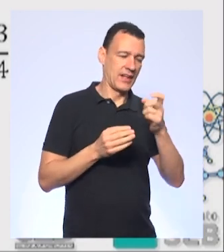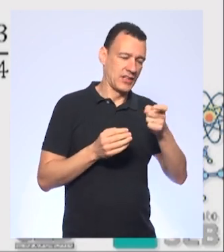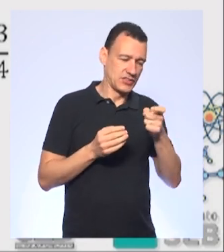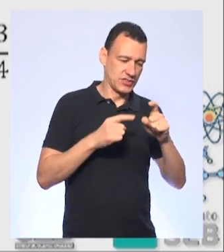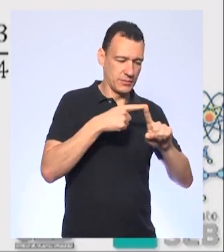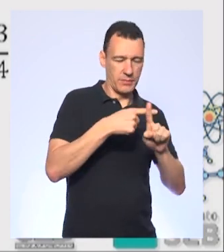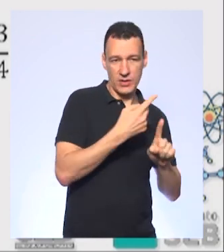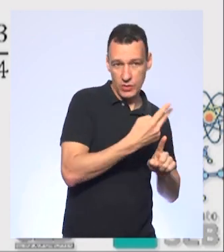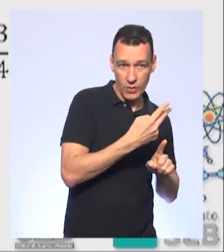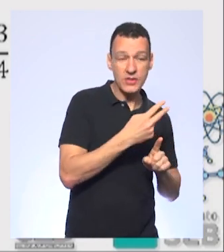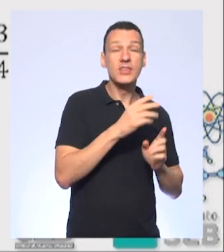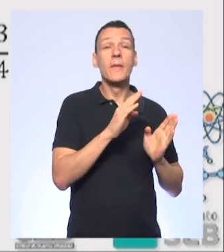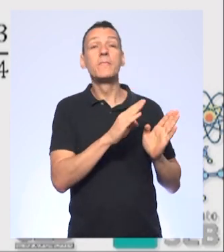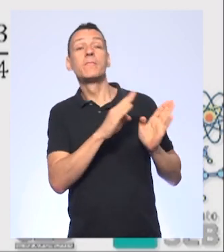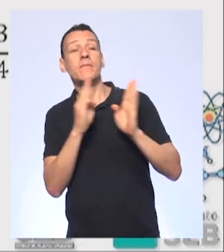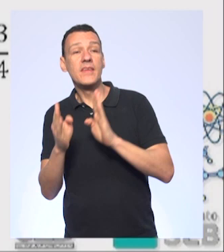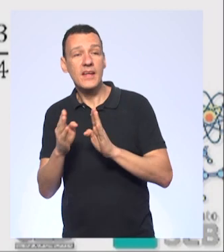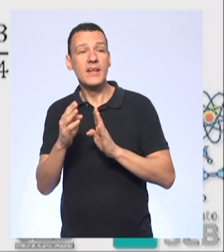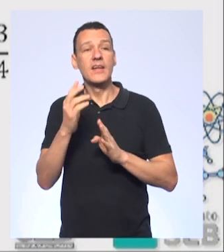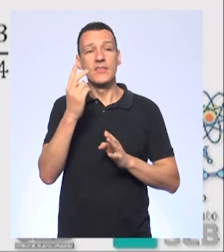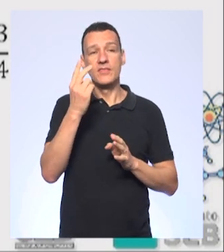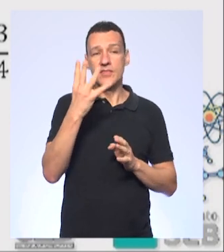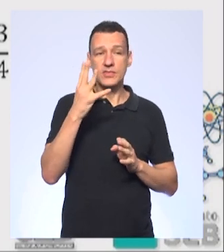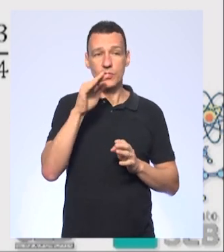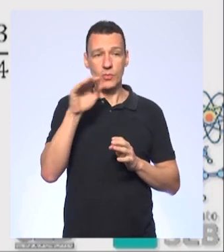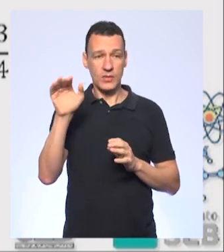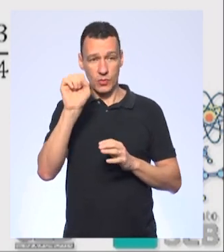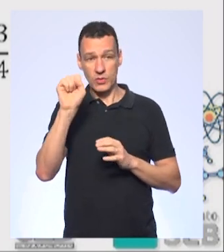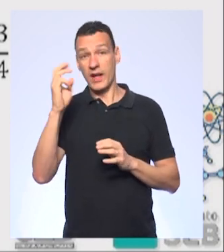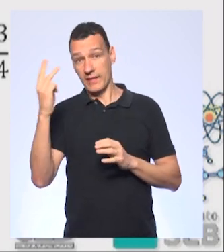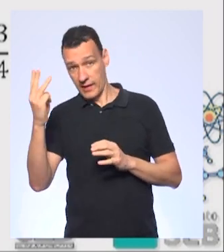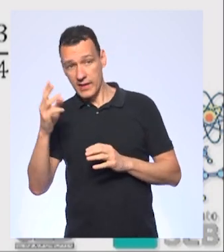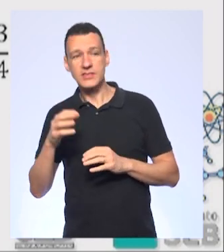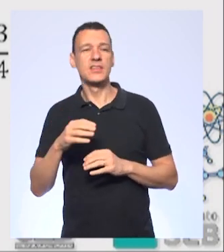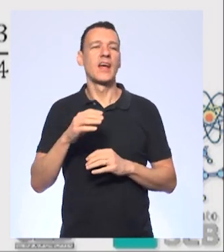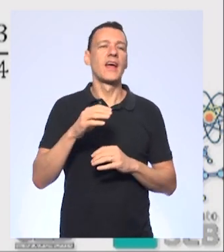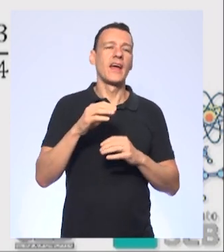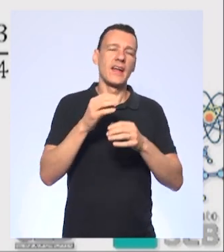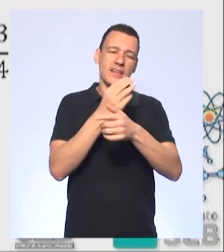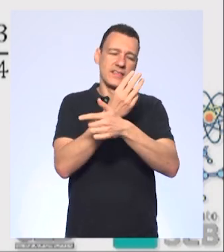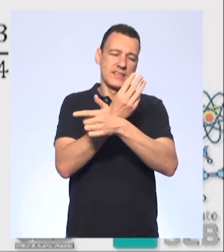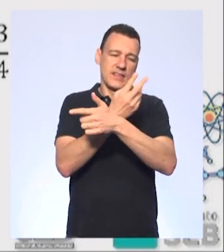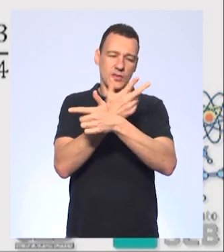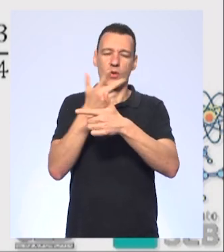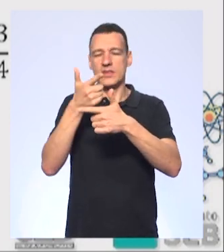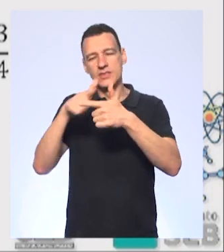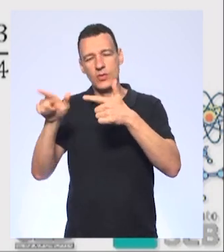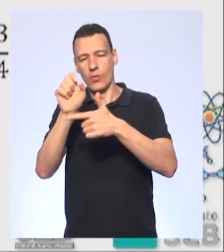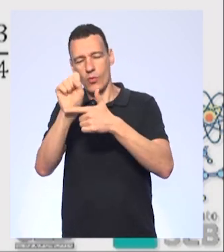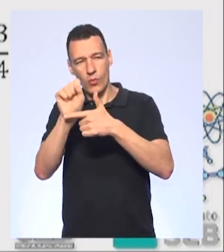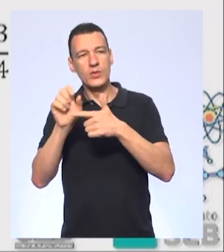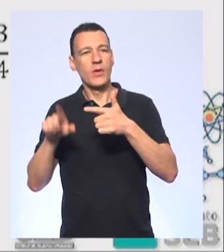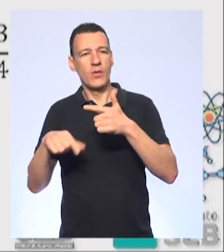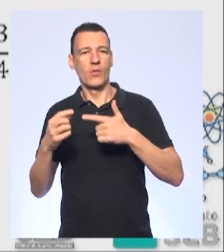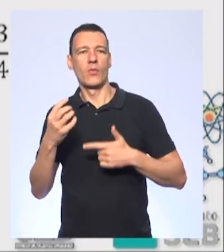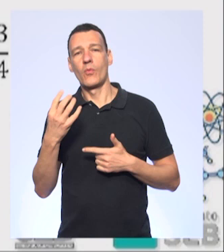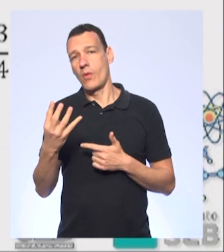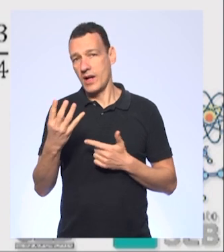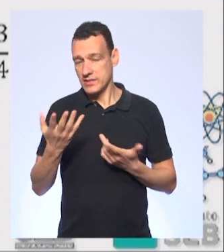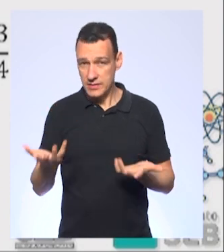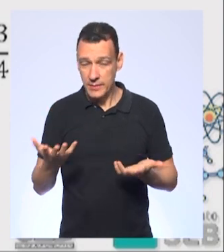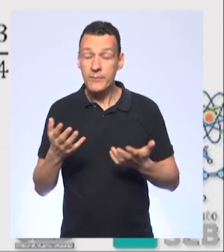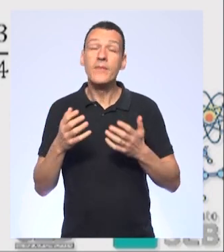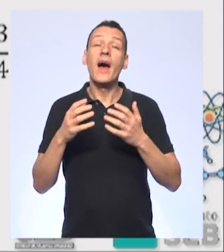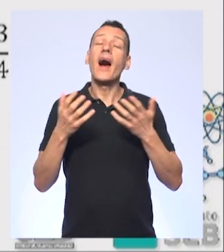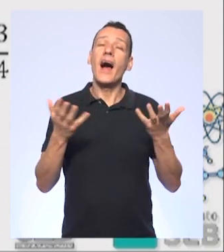dividido por 8 vai dar 3, 32 por 8 vão dar 4. Agora, bastaria que nós multiplicássemos essa proporção